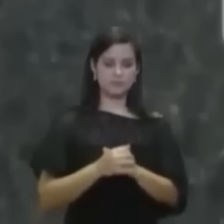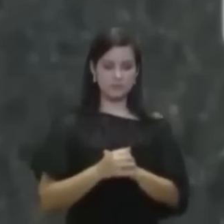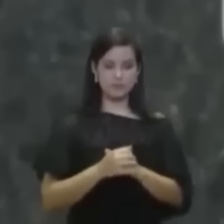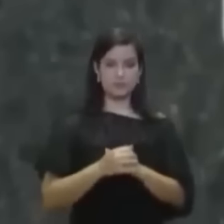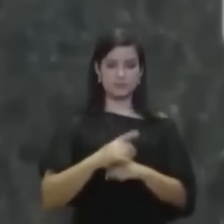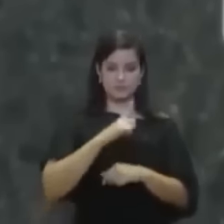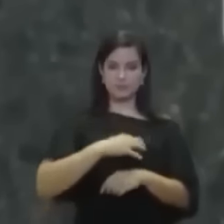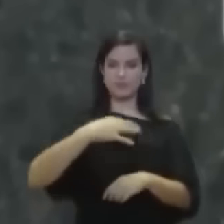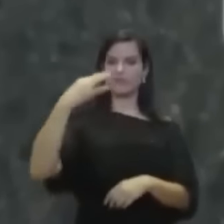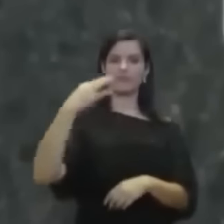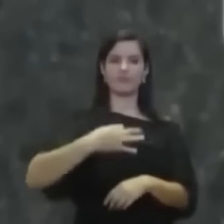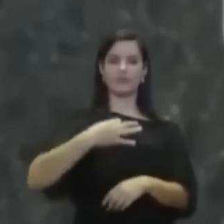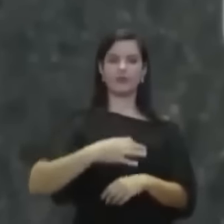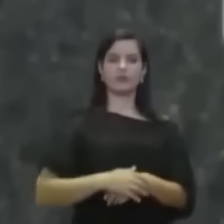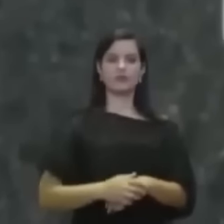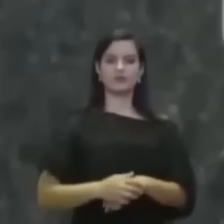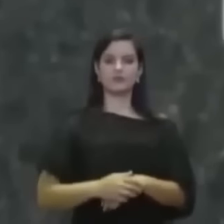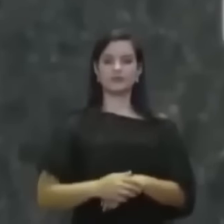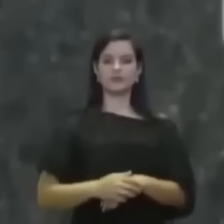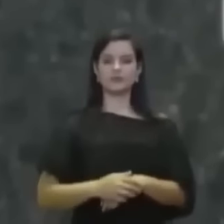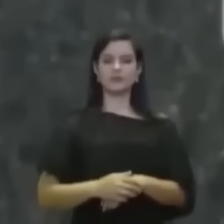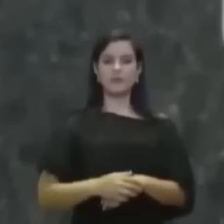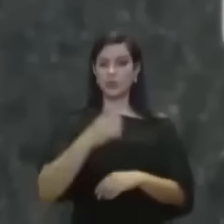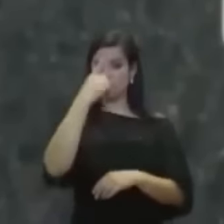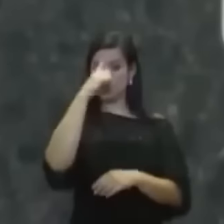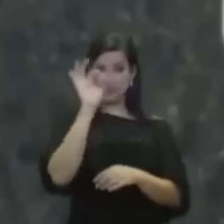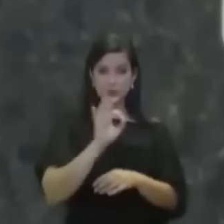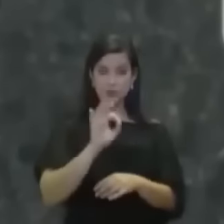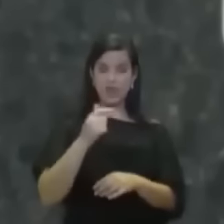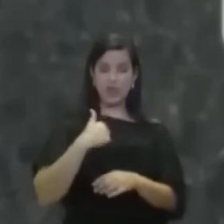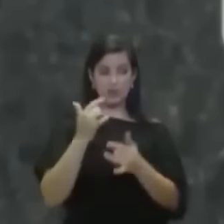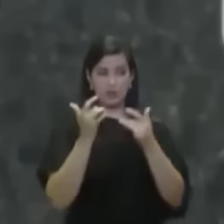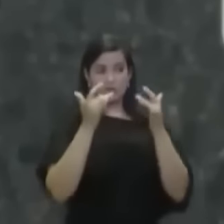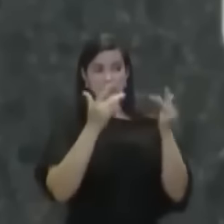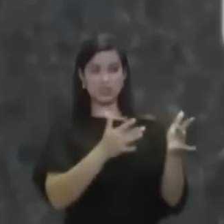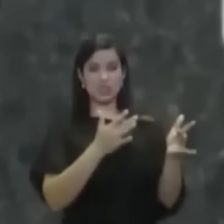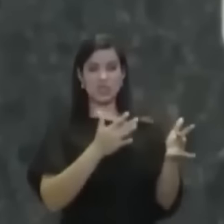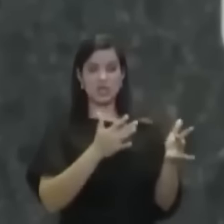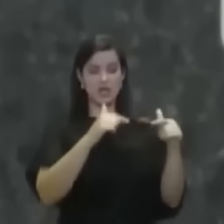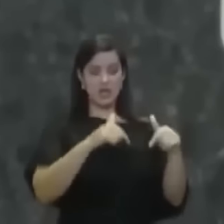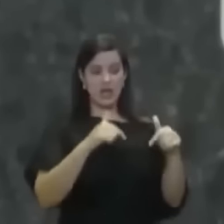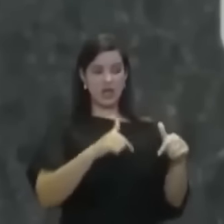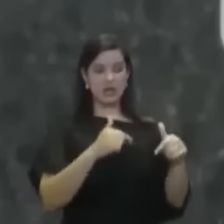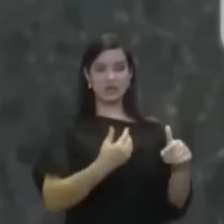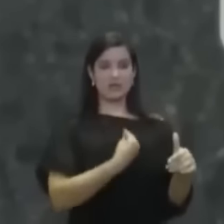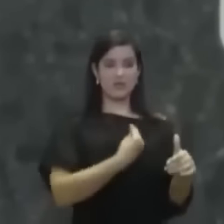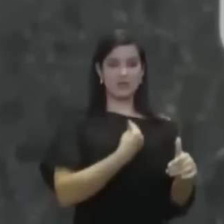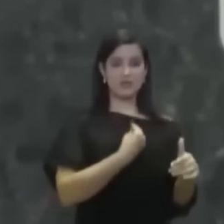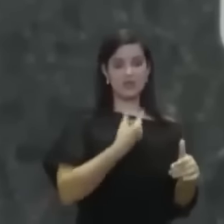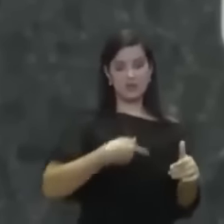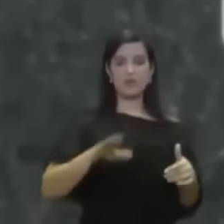Certo, ele não tem dúvida não, certo, que estou prestes a deixar o meu tabernáculo, ou seja, estou prestes a morrer, estou no corredor da